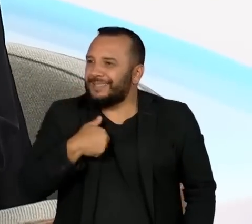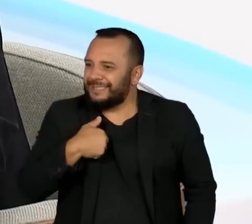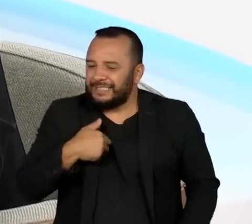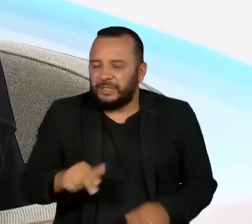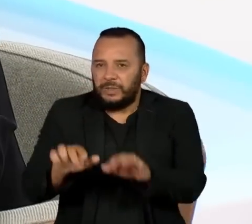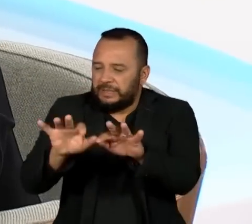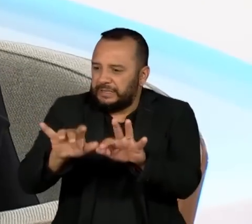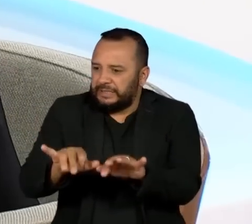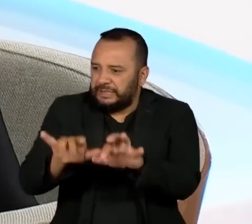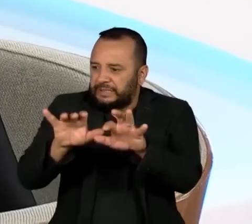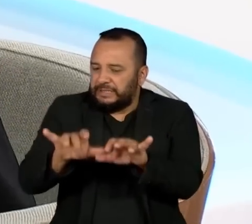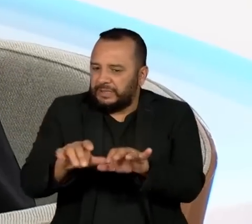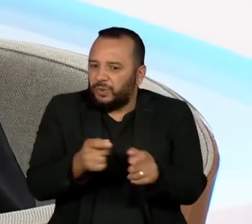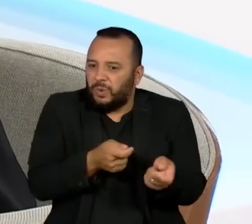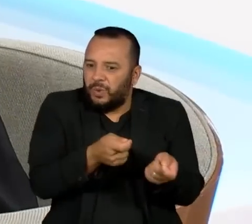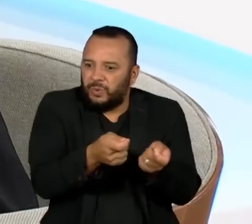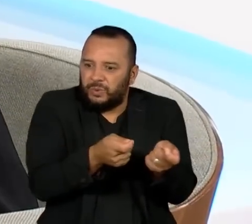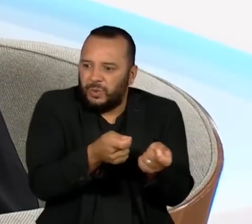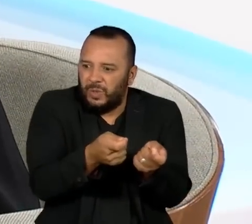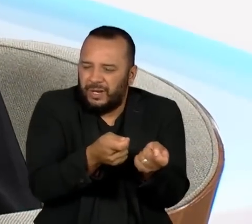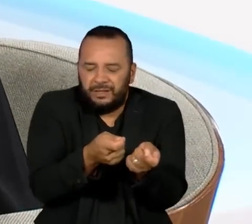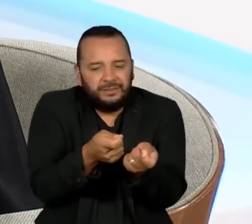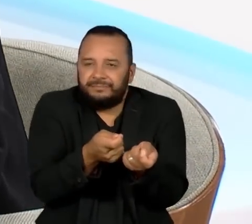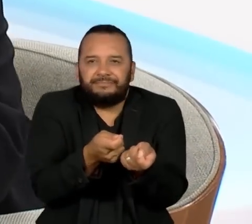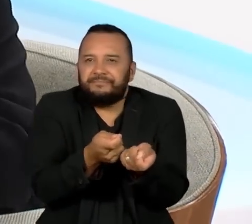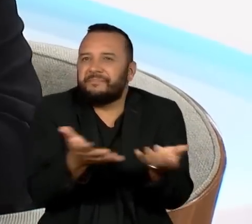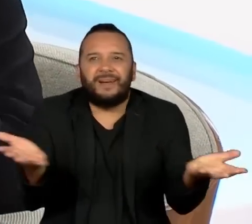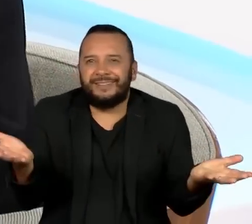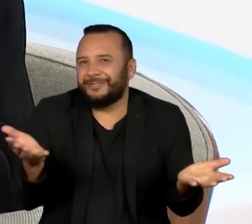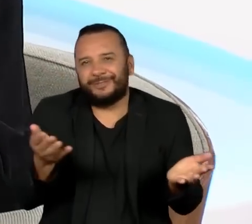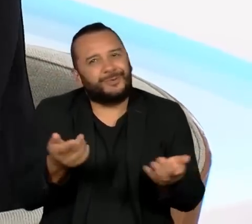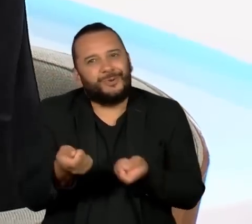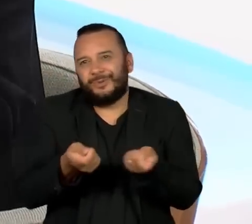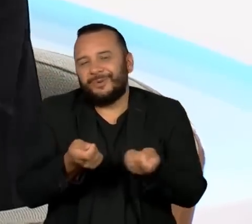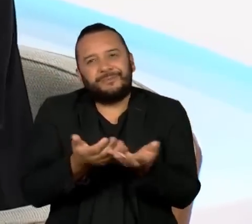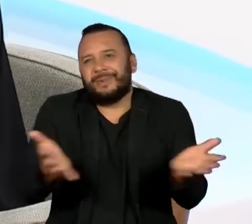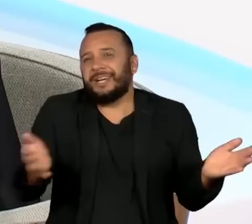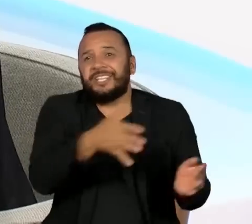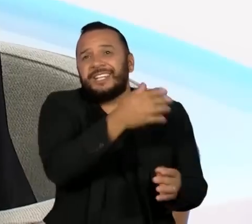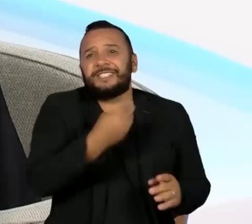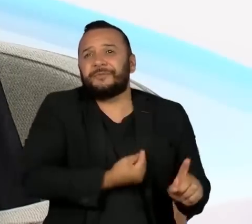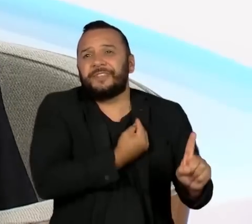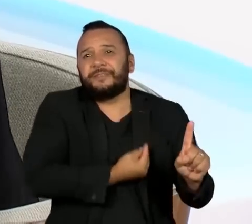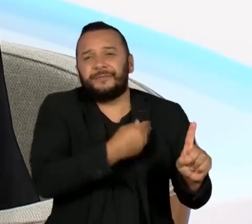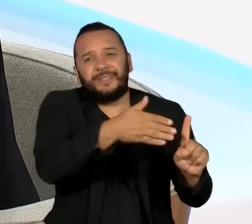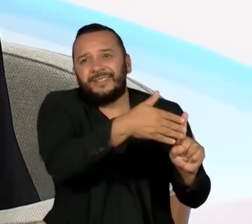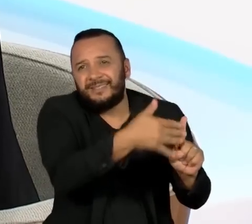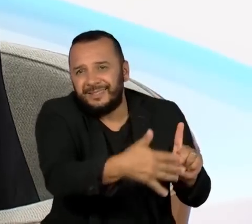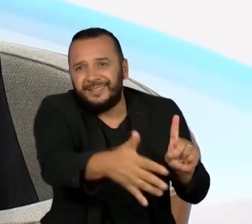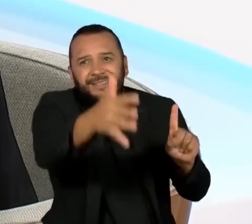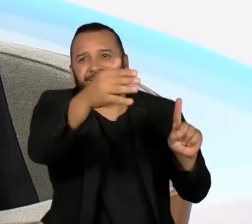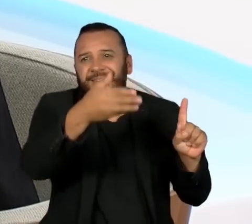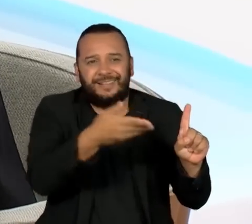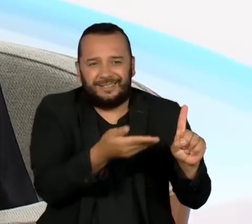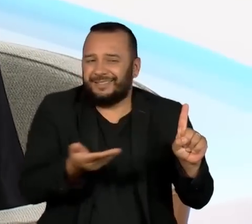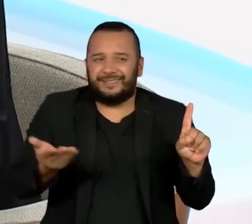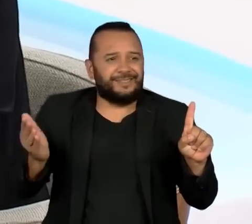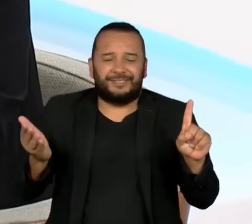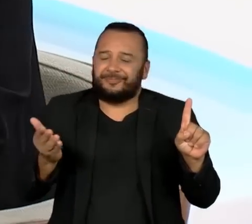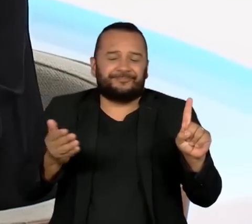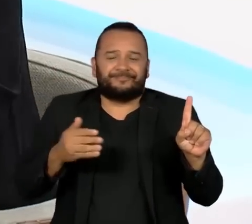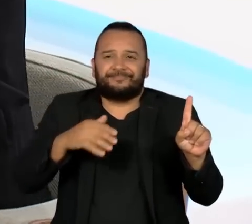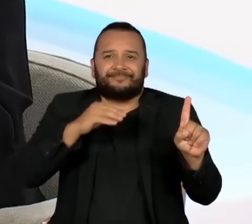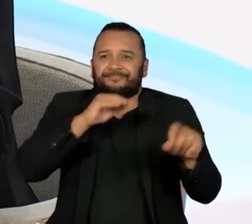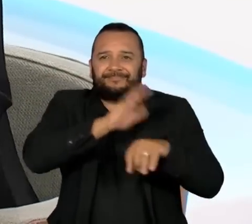um ponto você domina, mas depois tem uns personagens que vivem, os personagens do fim existem por eles.